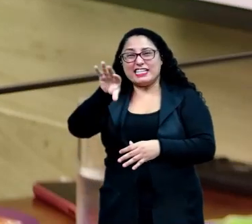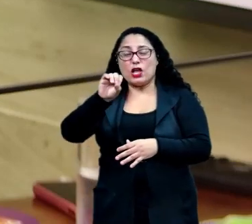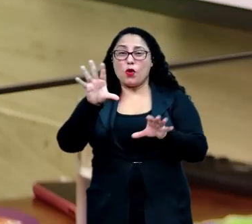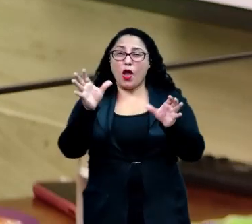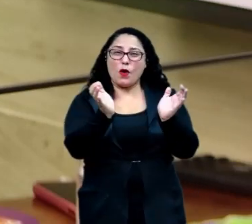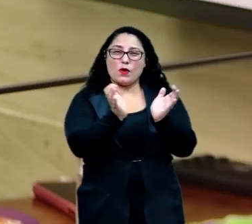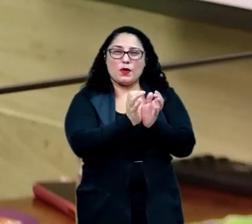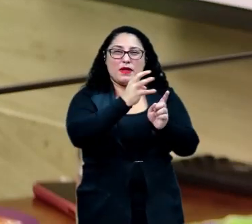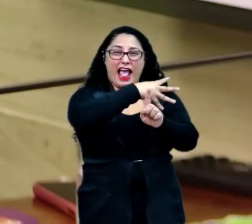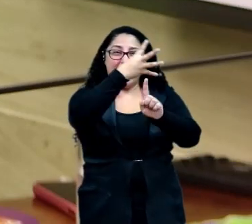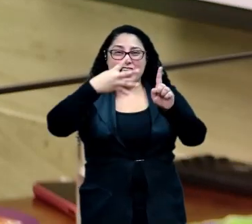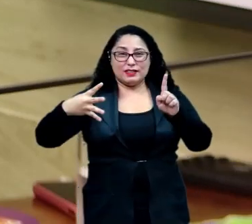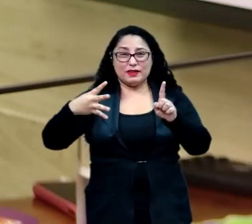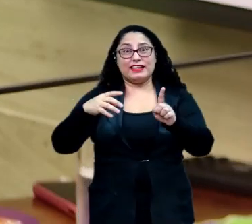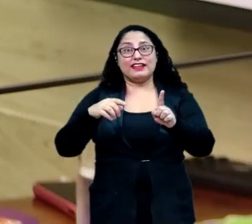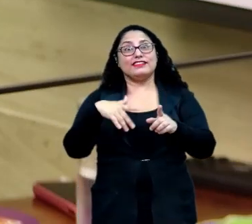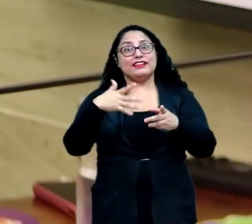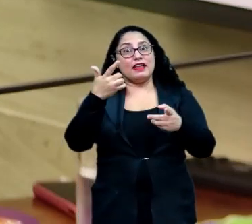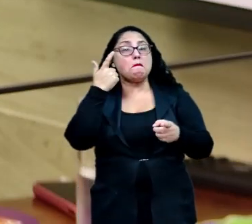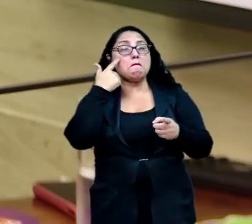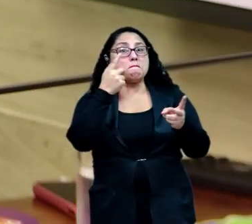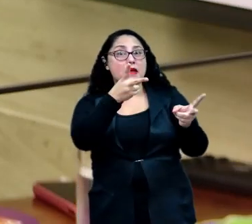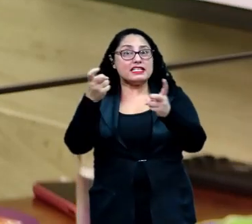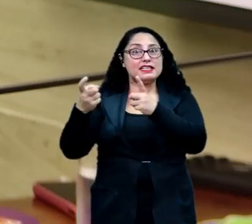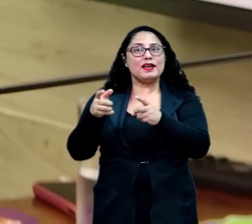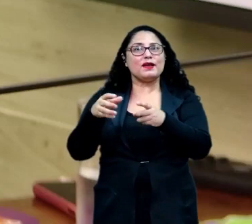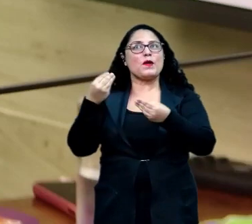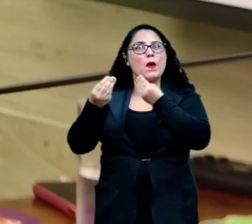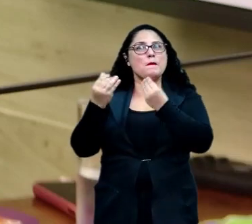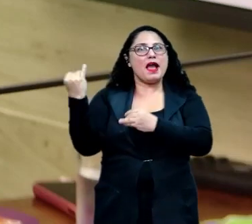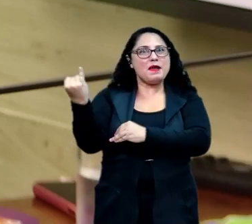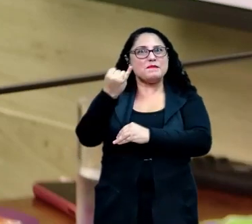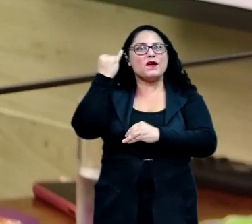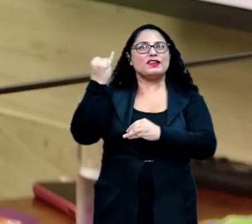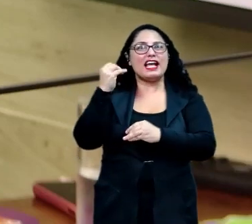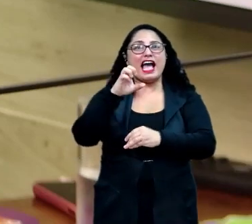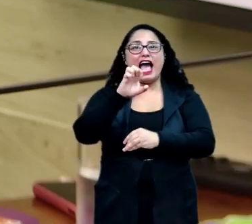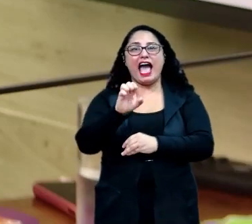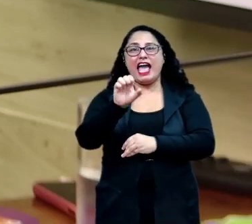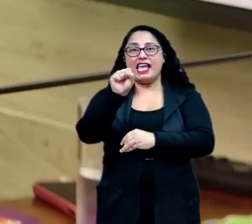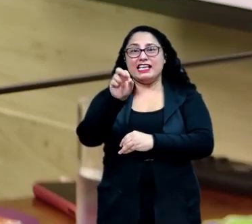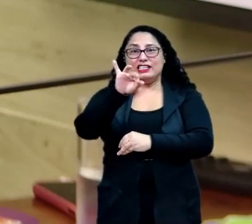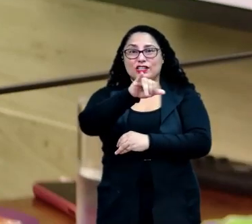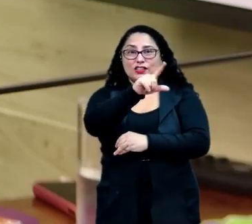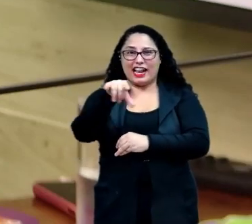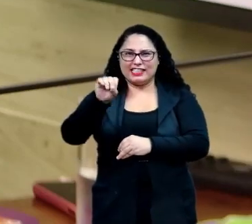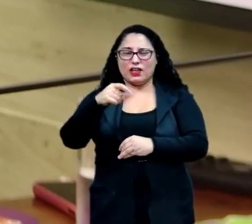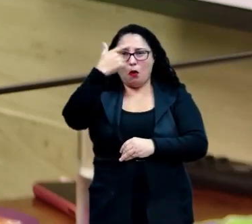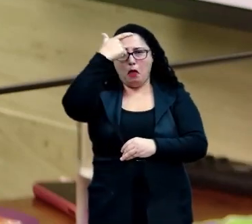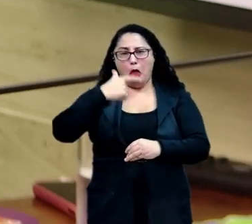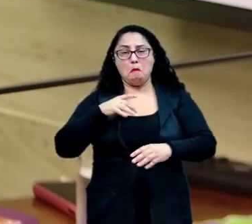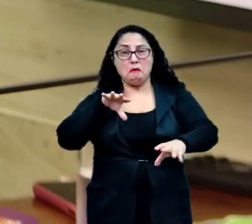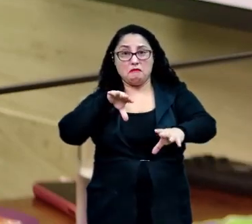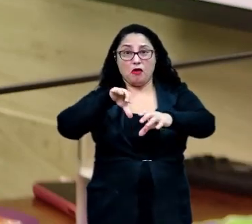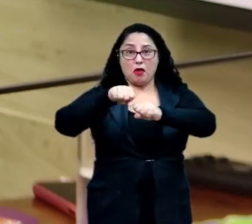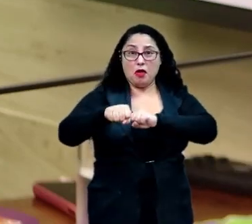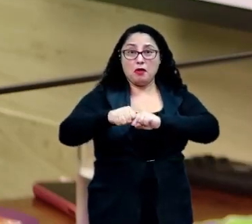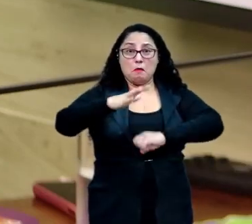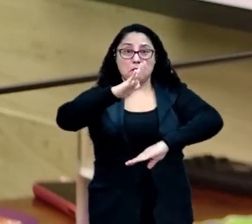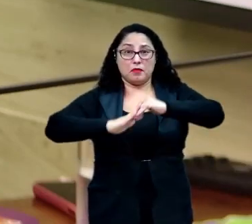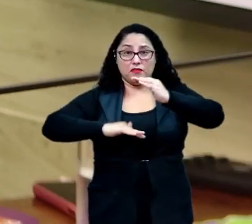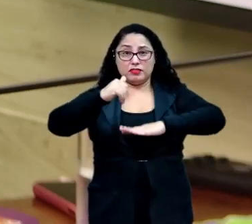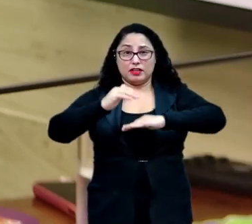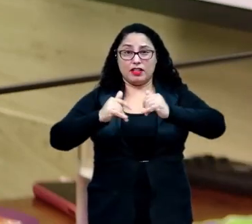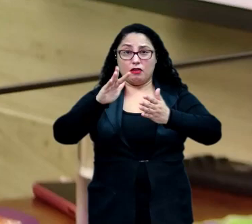E você vê que a função social das entidades LGBTs, o Estruturação formou a Tael como um profissional de Libras. Ela